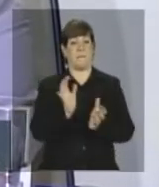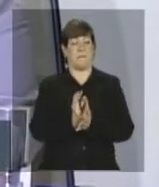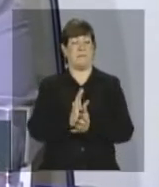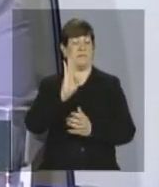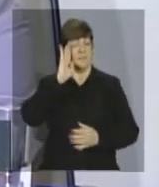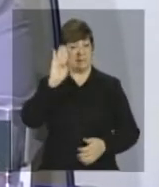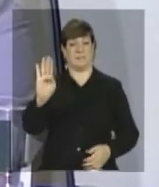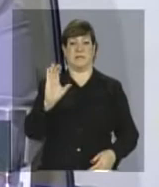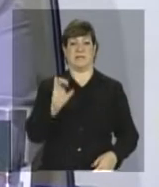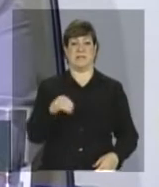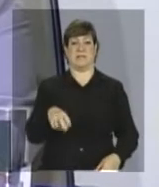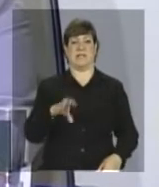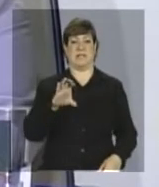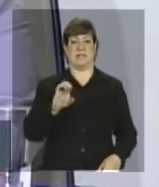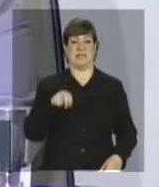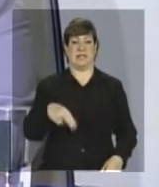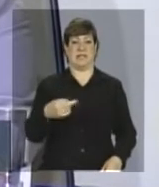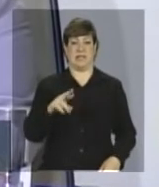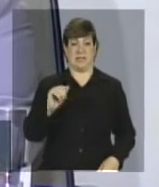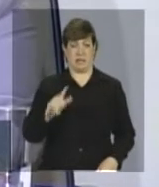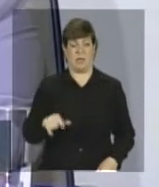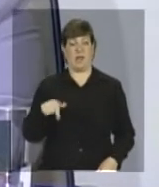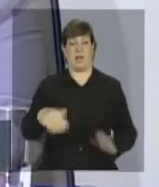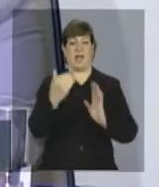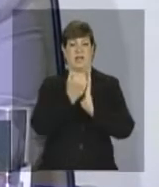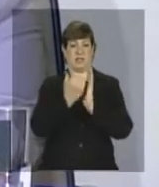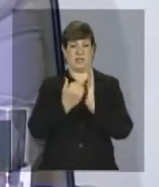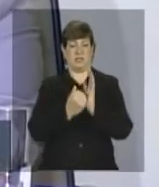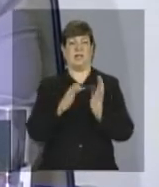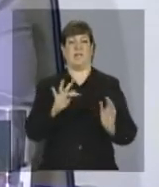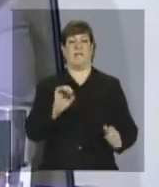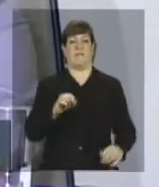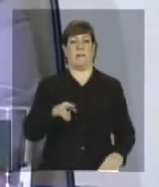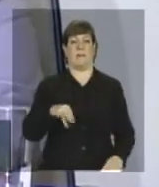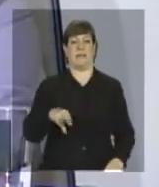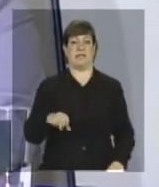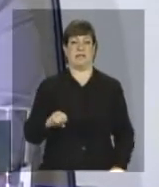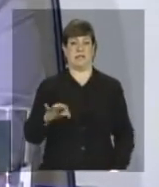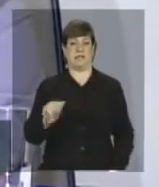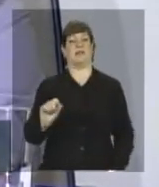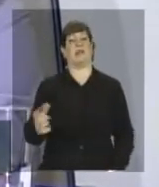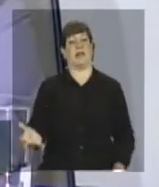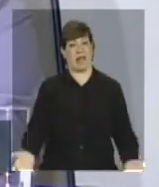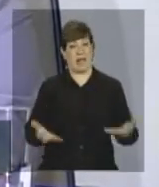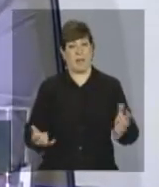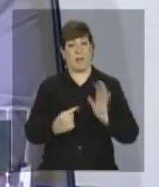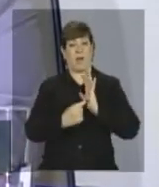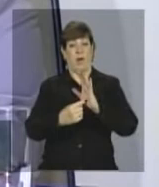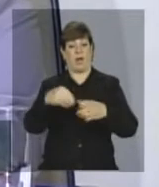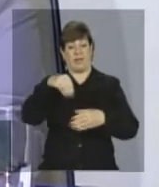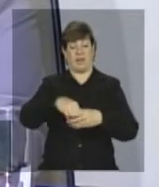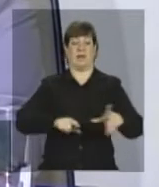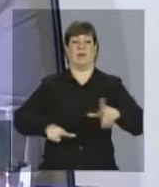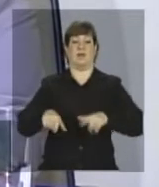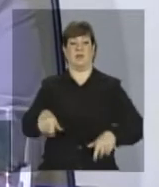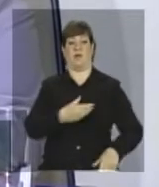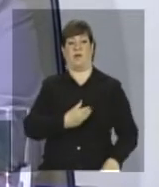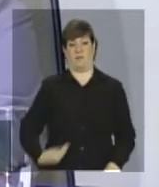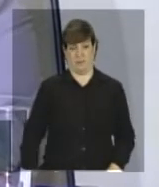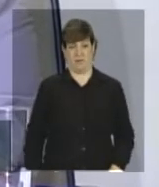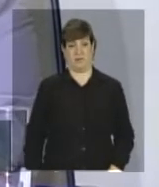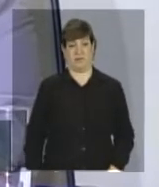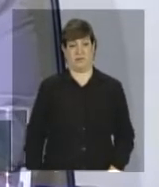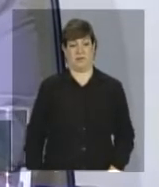central da construção desta agenda feminista que queremos que se reflita nas ações de governo. É inegável